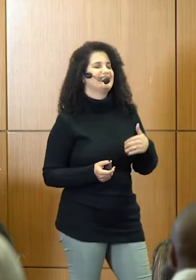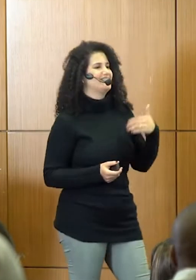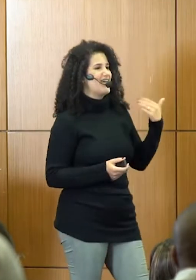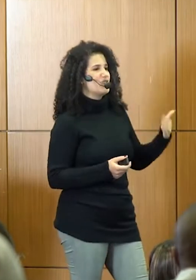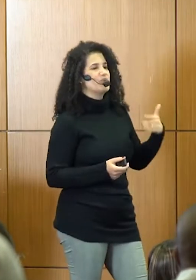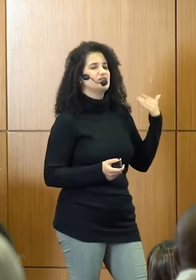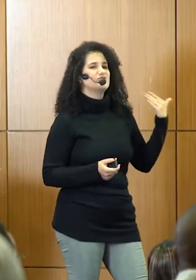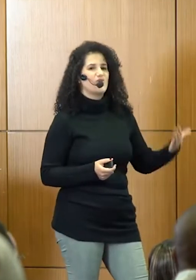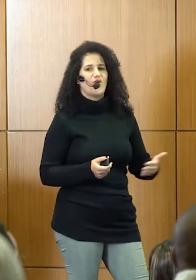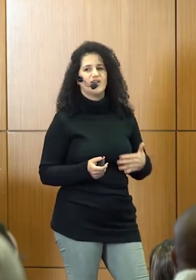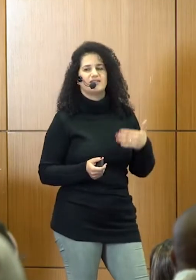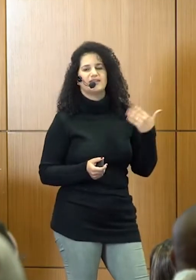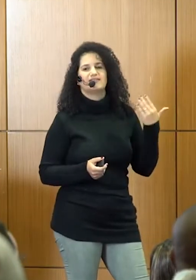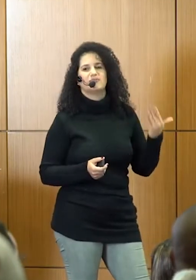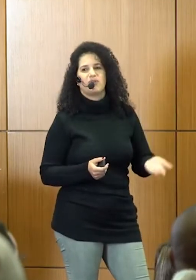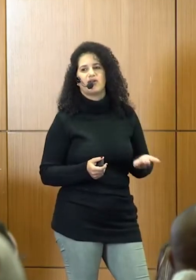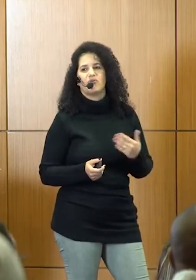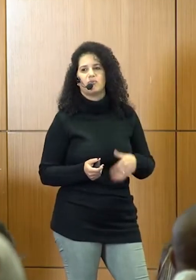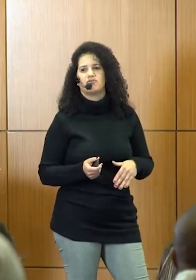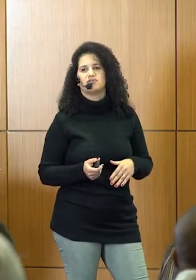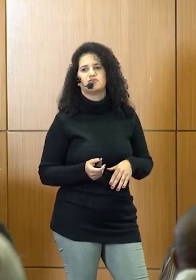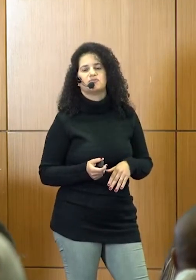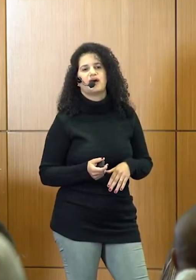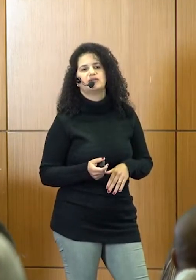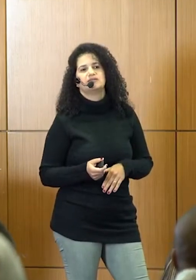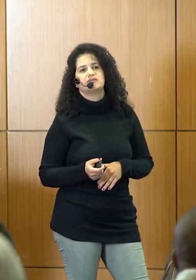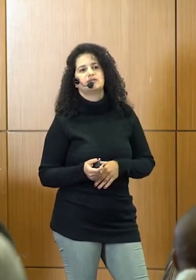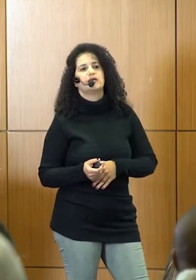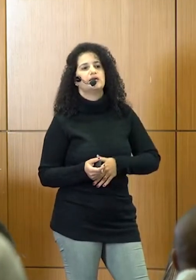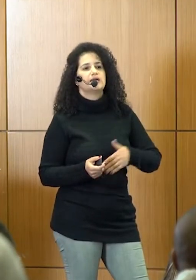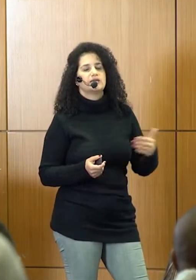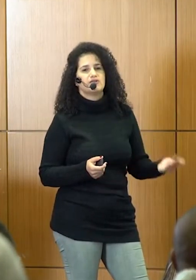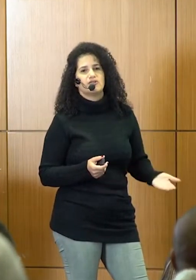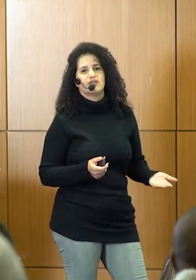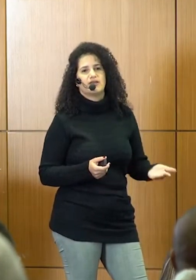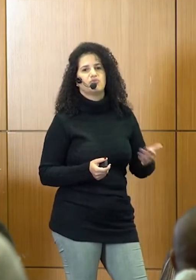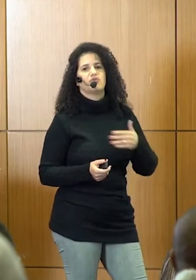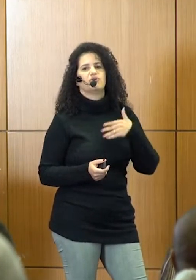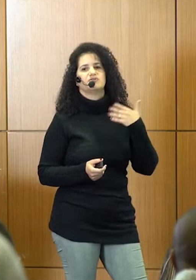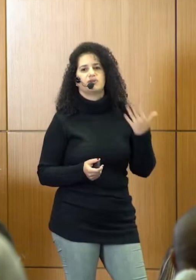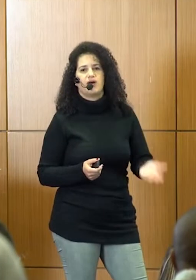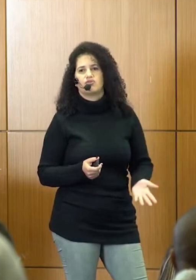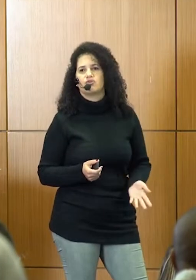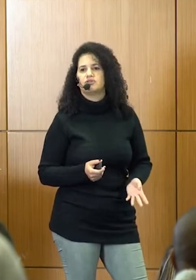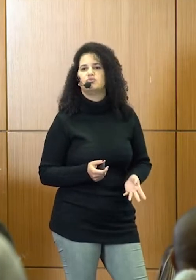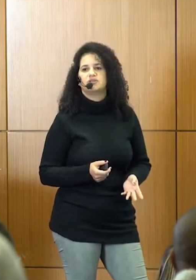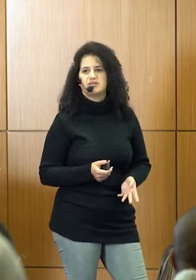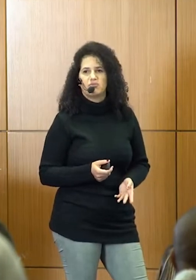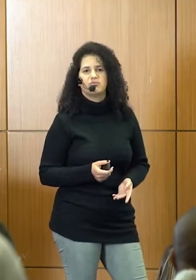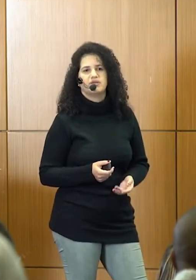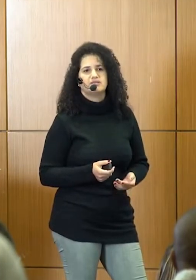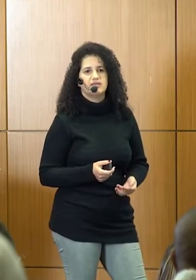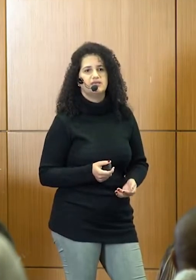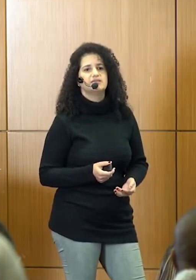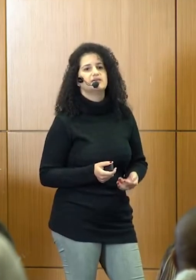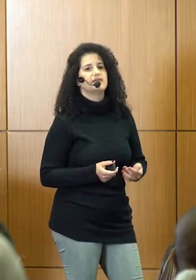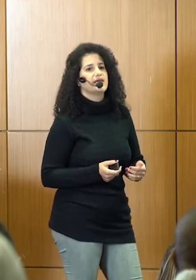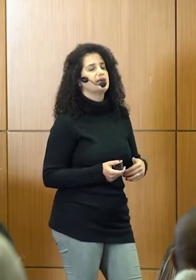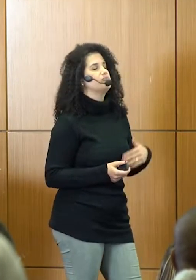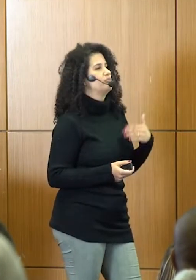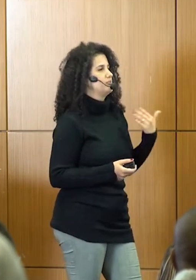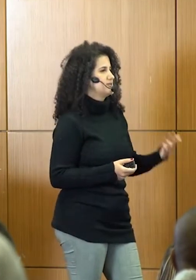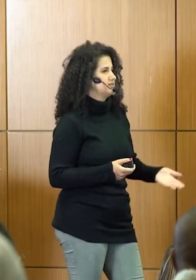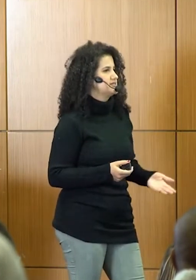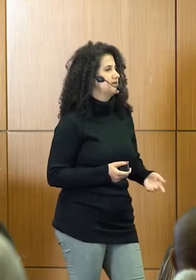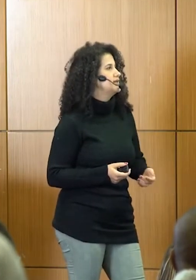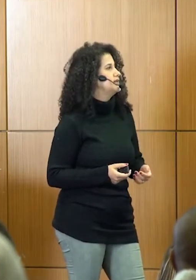que tem uma história, né, também, como a professora Marísia, assim, grande na terapia ocupacional, de contribuição para a pesquisa, né,